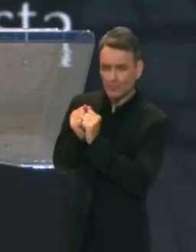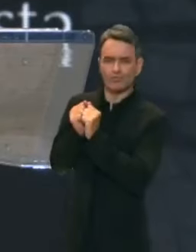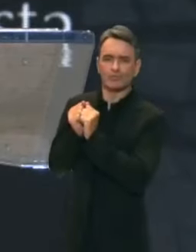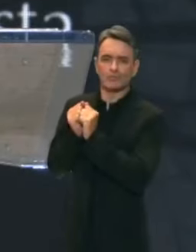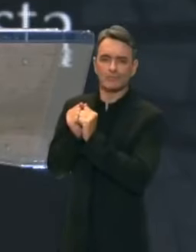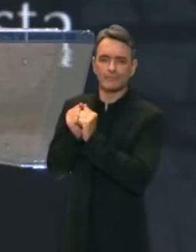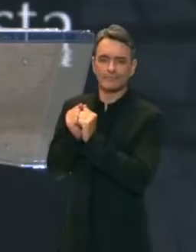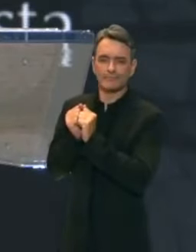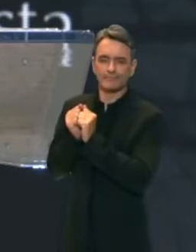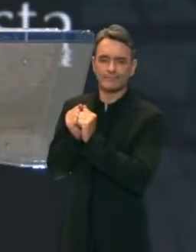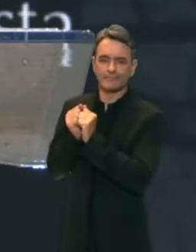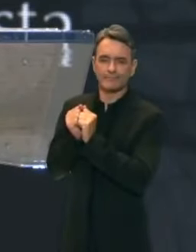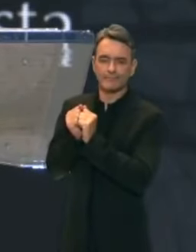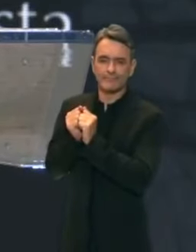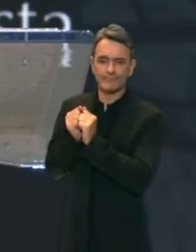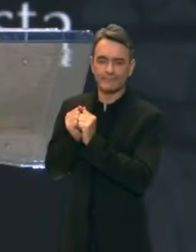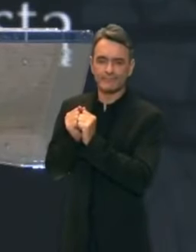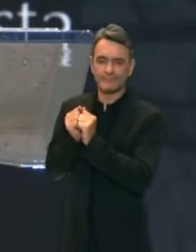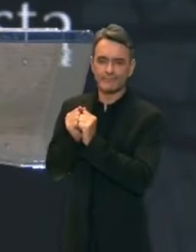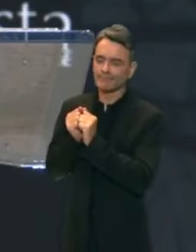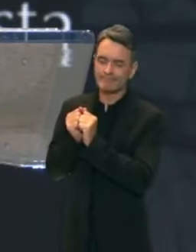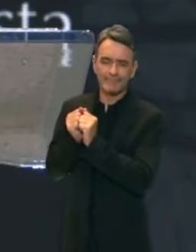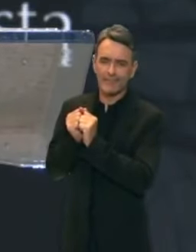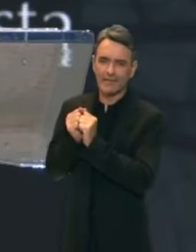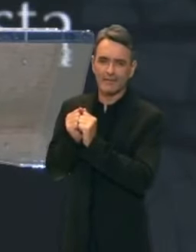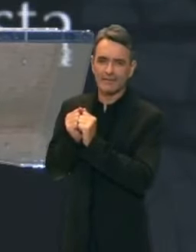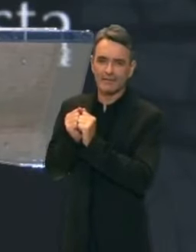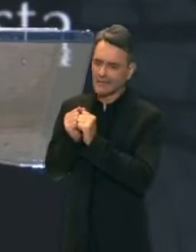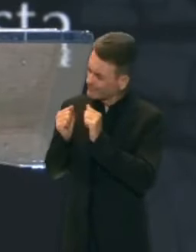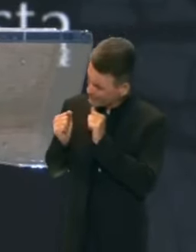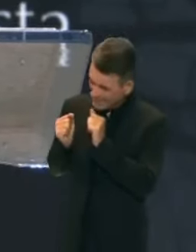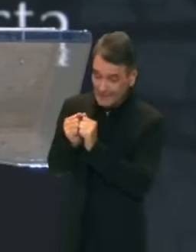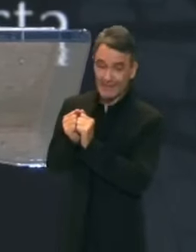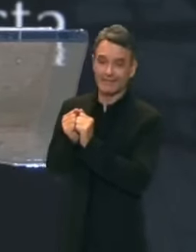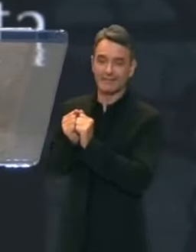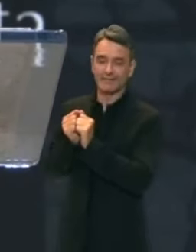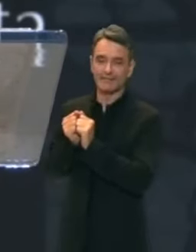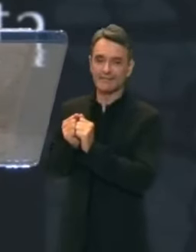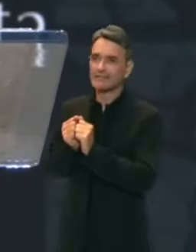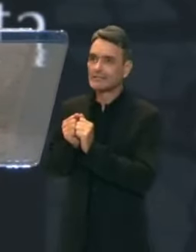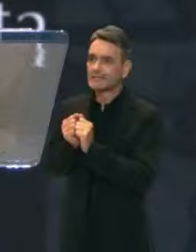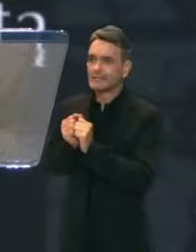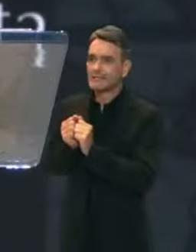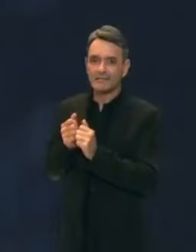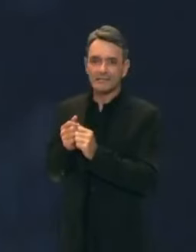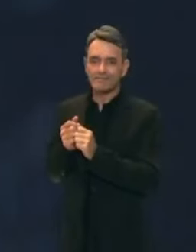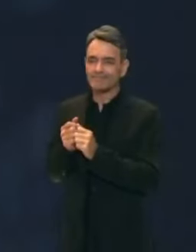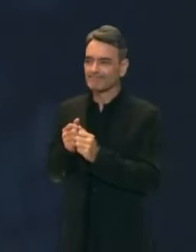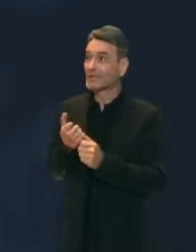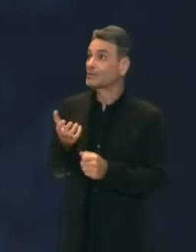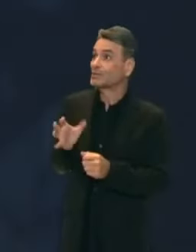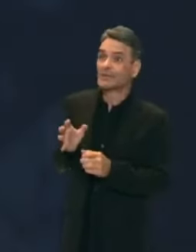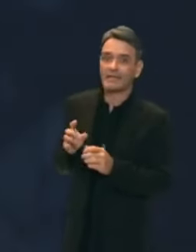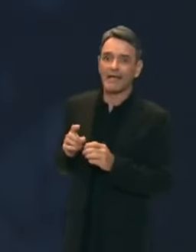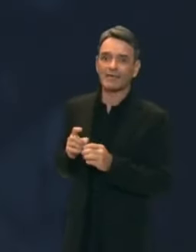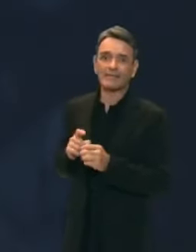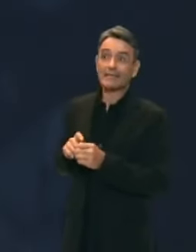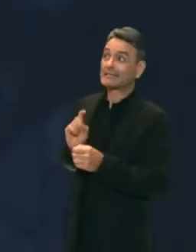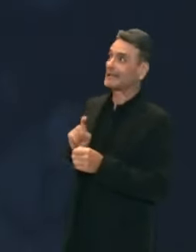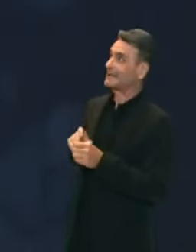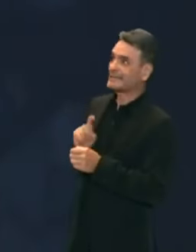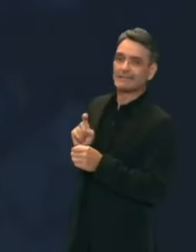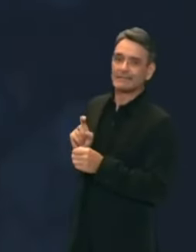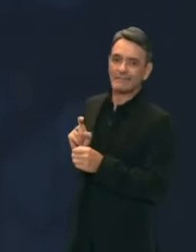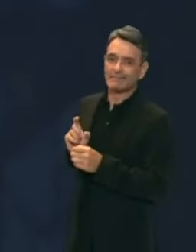dá. Não dá, gente, não dá. Você não tem vontade nenhuma de sair dali, você nem se mexe, você não tem nem vontade de